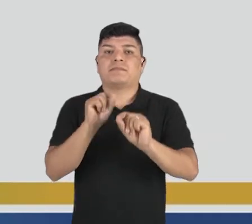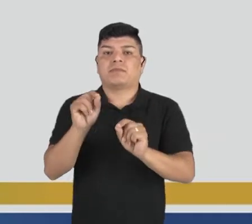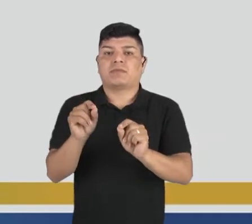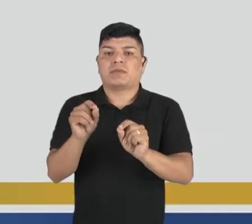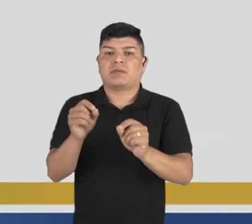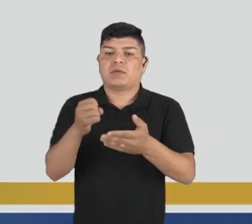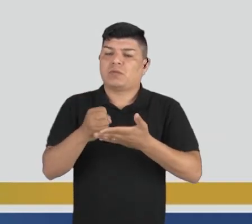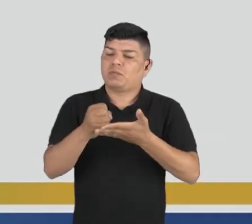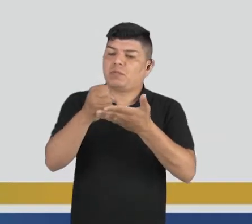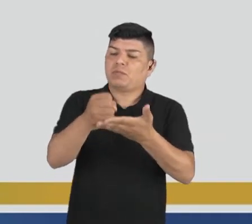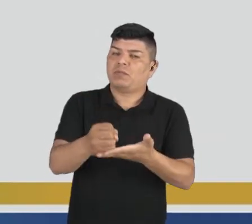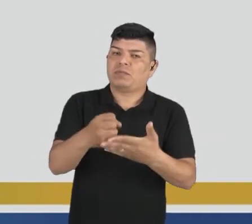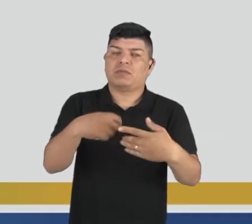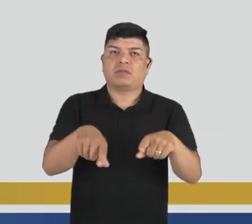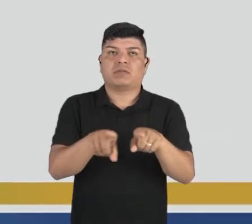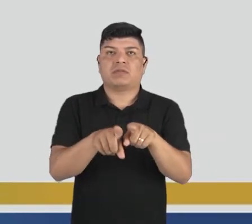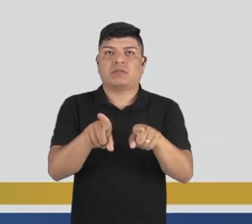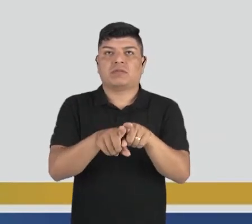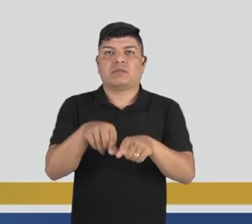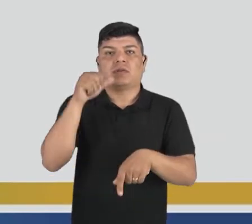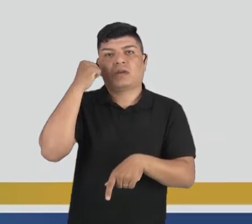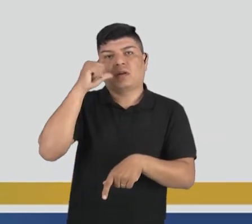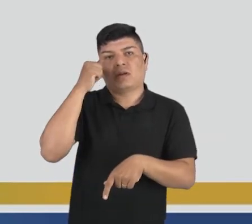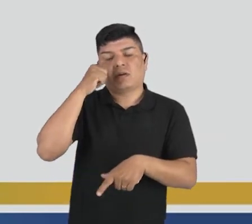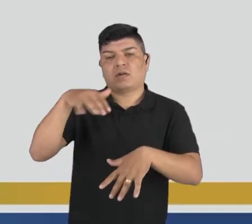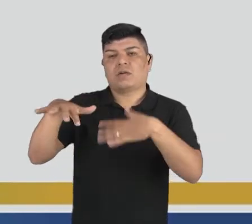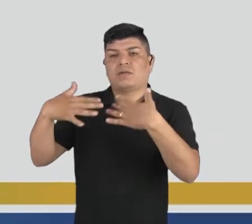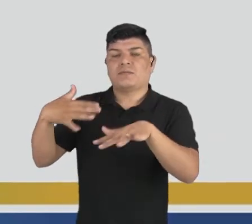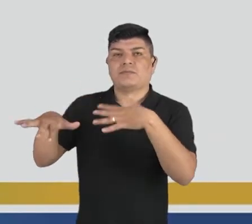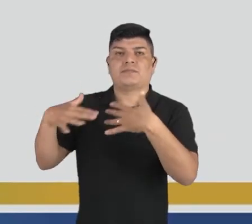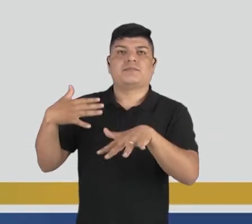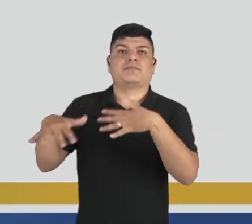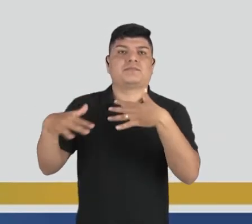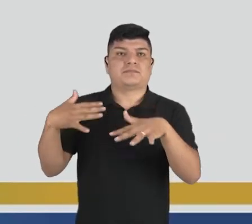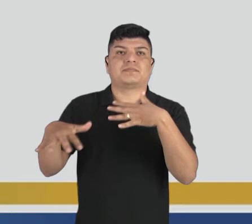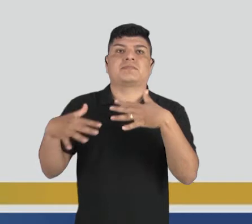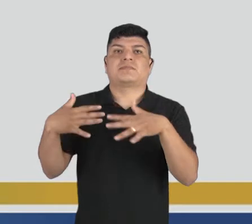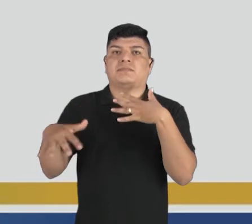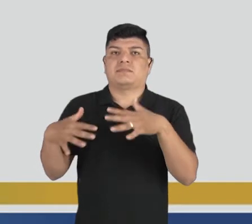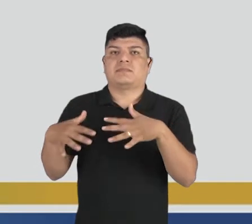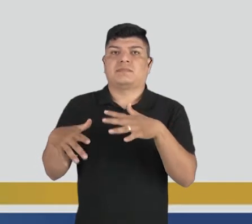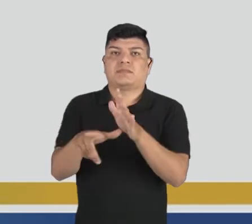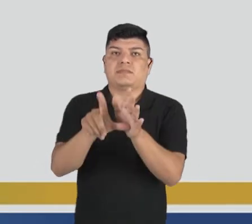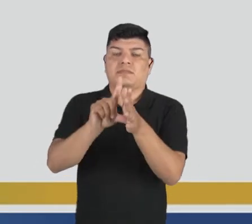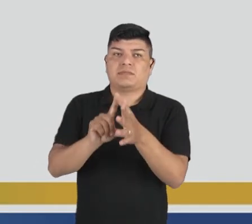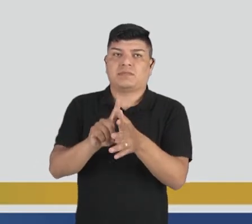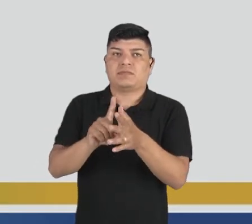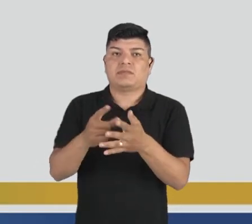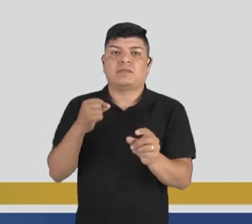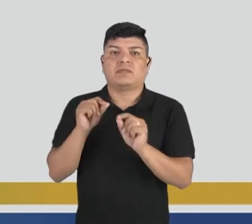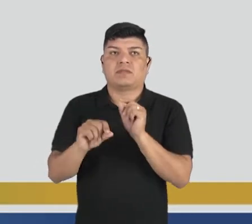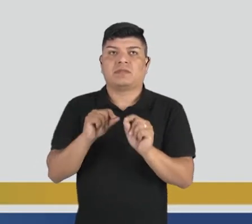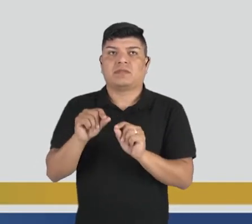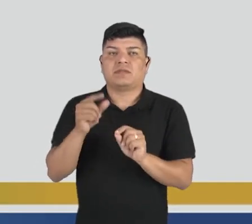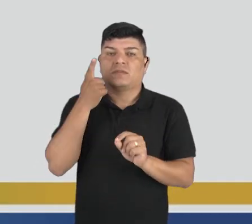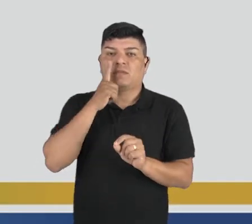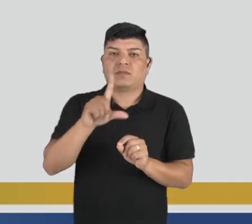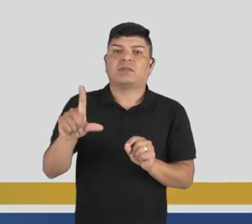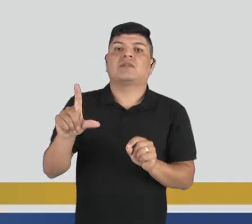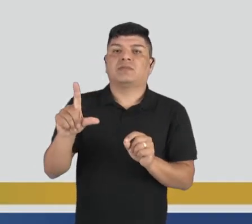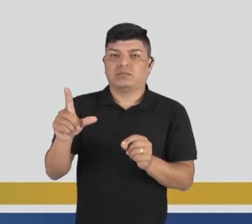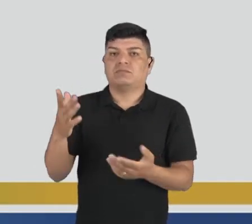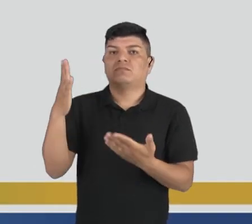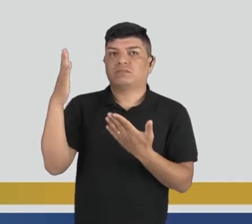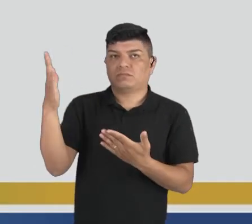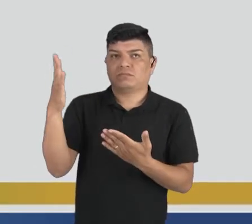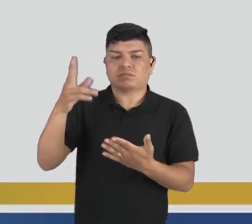dar apoio. Um deles, o feminismo, né, o movimento feminista, as tiranas de Mafalda, ela ganham muito essa conotação,